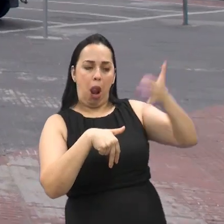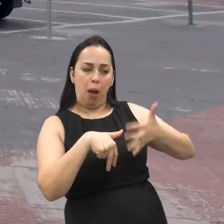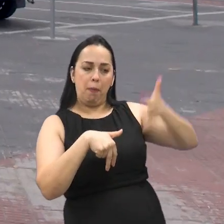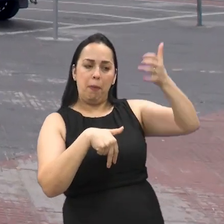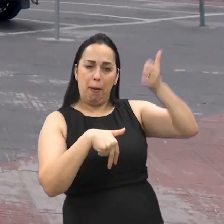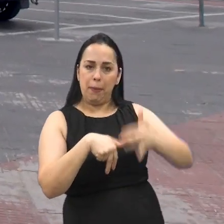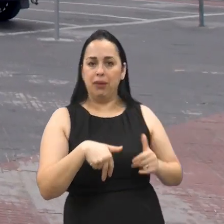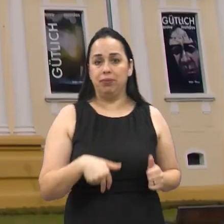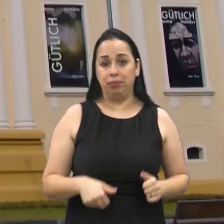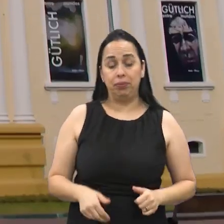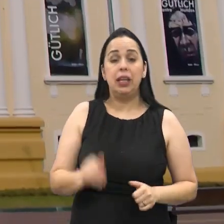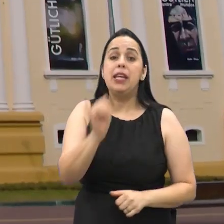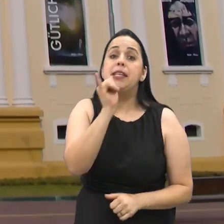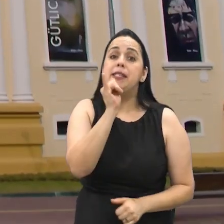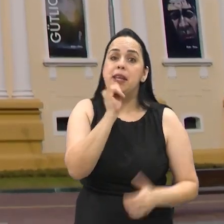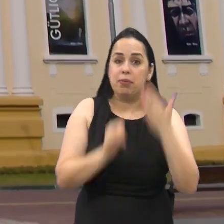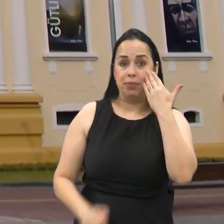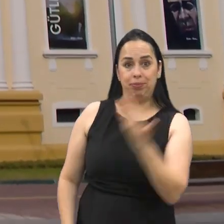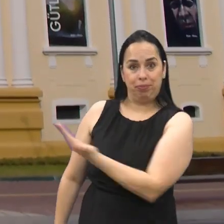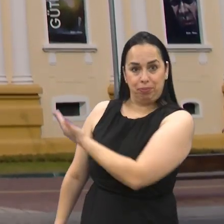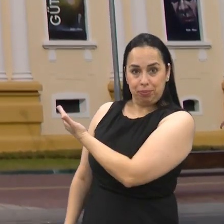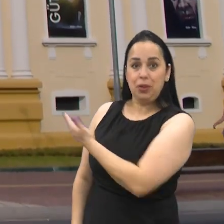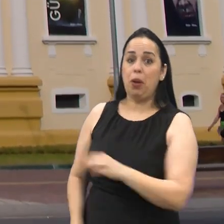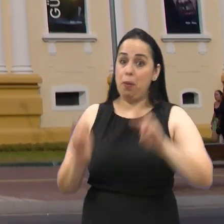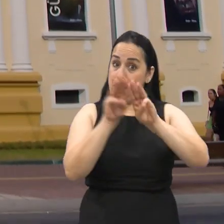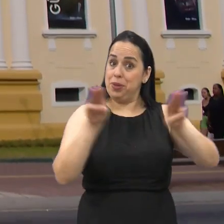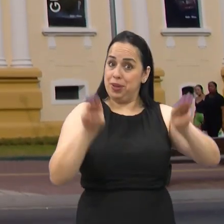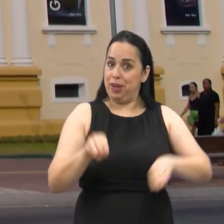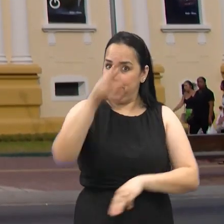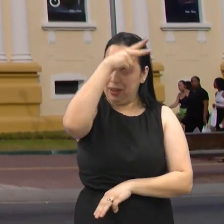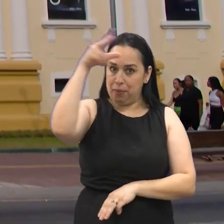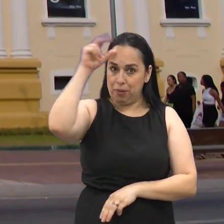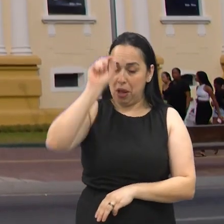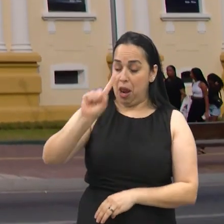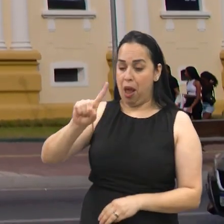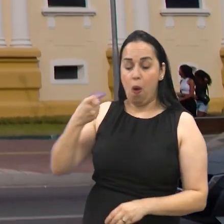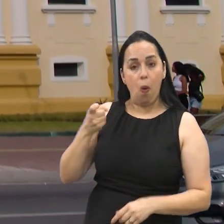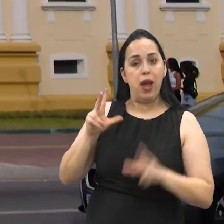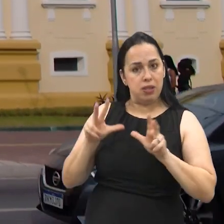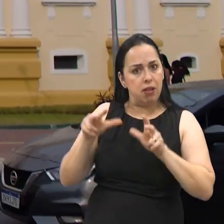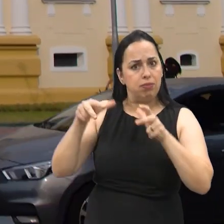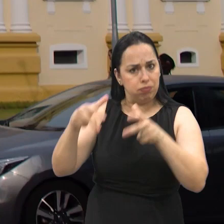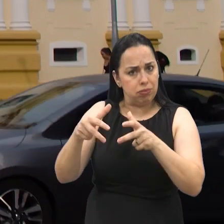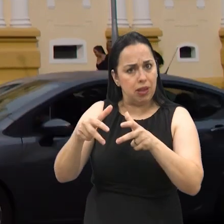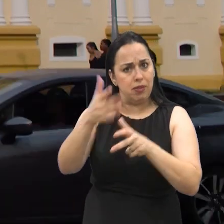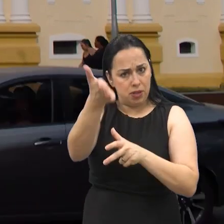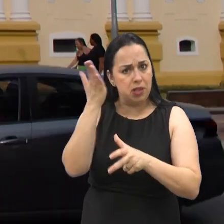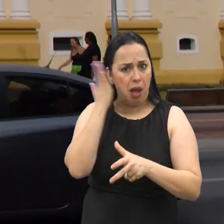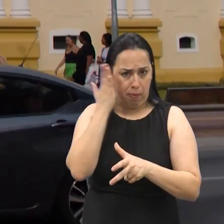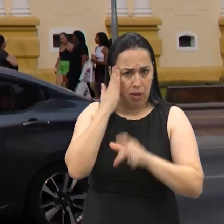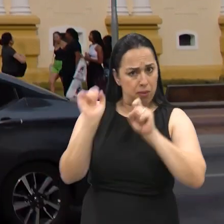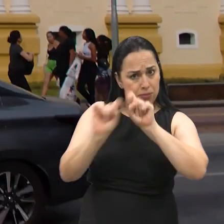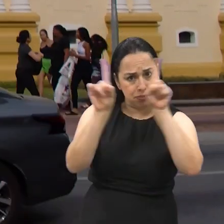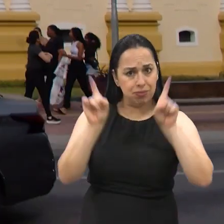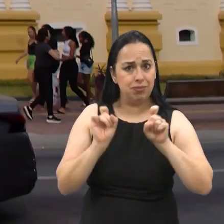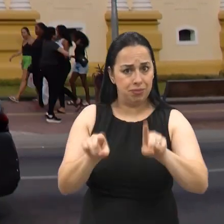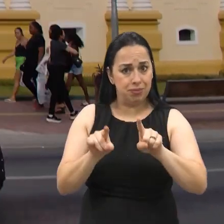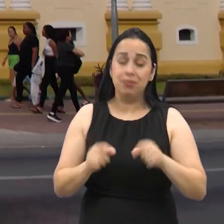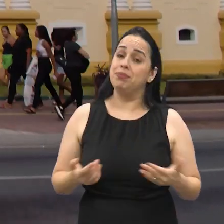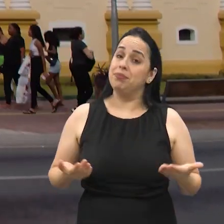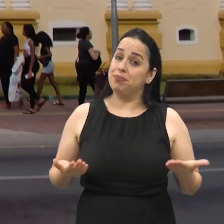serem contadas. Por exemplo, o Museu Municipal. Você sabia que aqui já funcionou a antiga Câmara